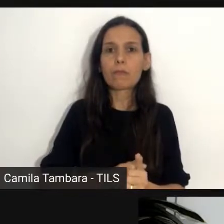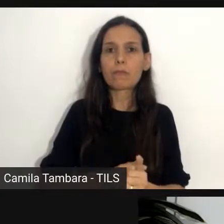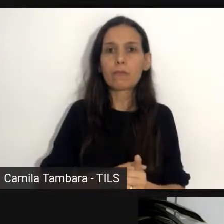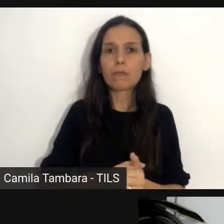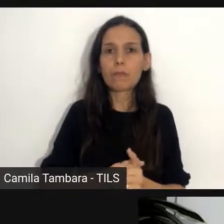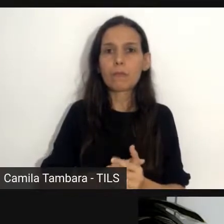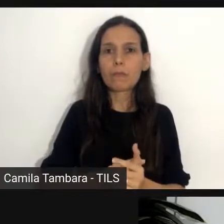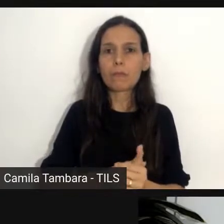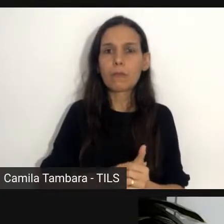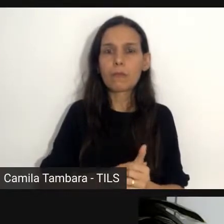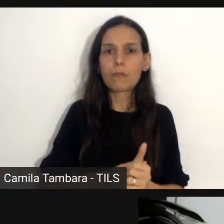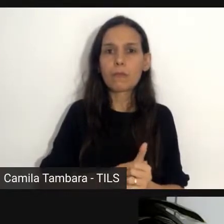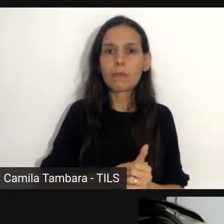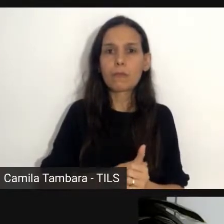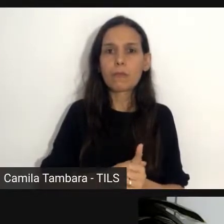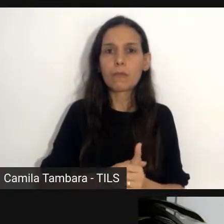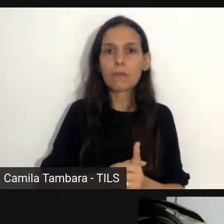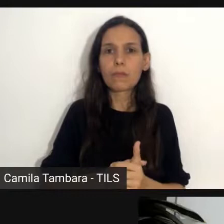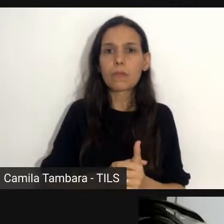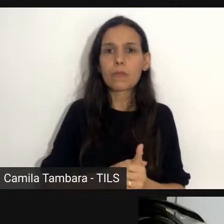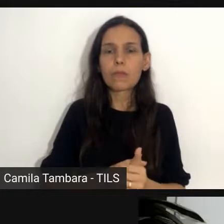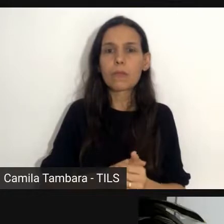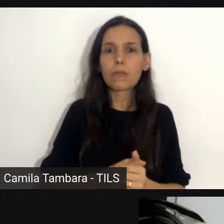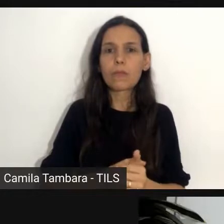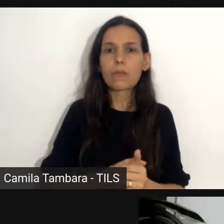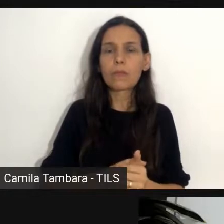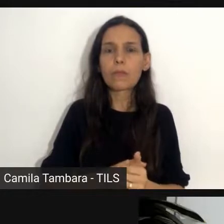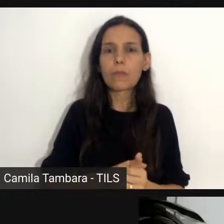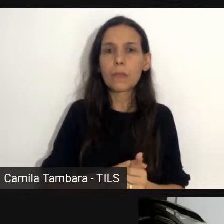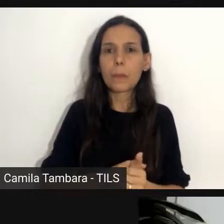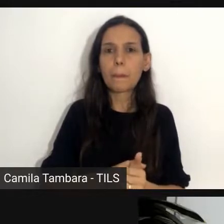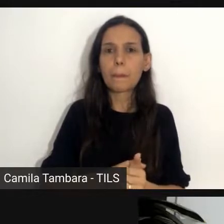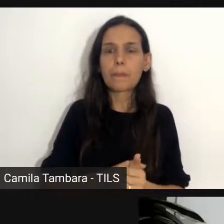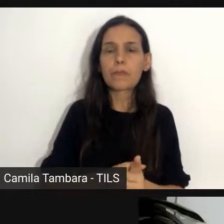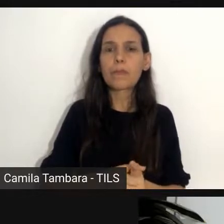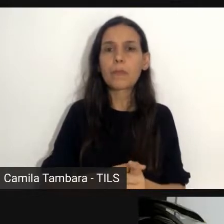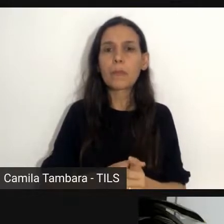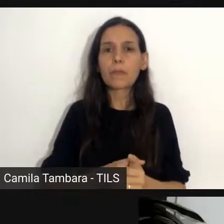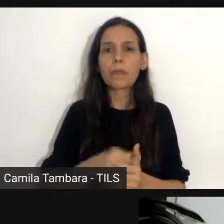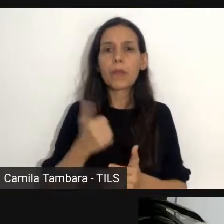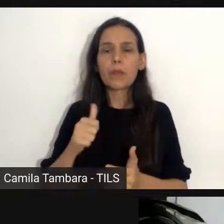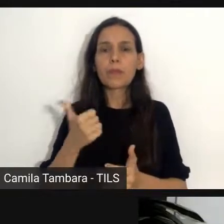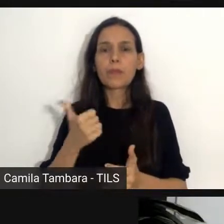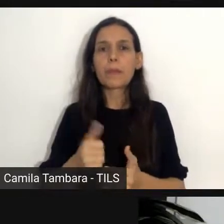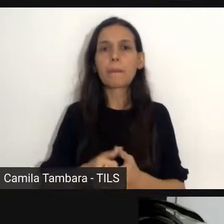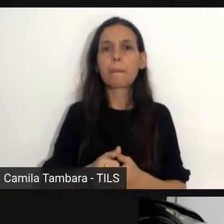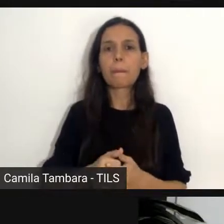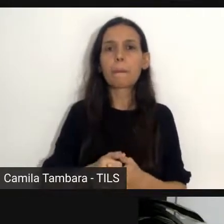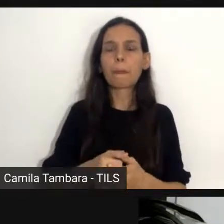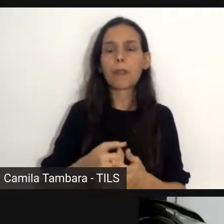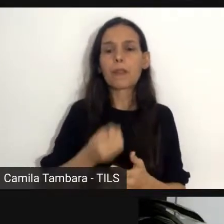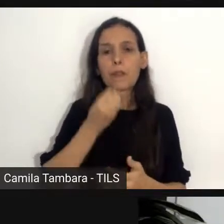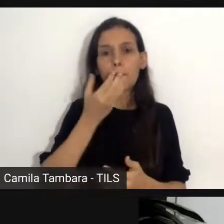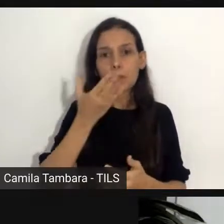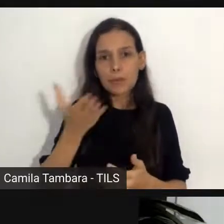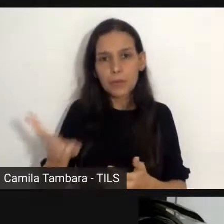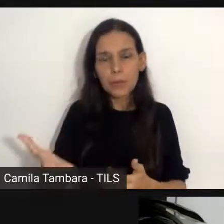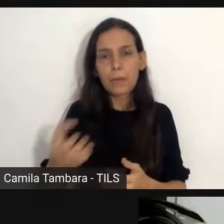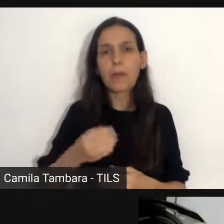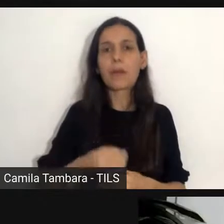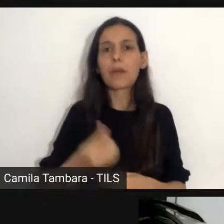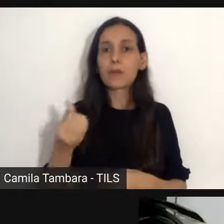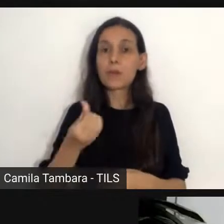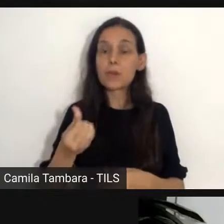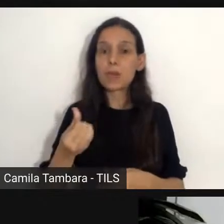Rodrigo, aqui estamos com o Kima. Quero cumprimentar os 6 municípios da nossa superintendência, todos linharenses, né?